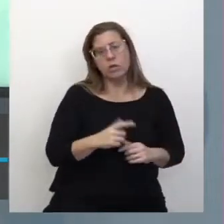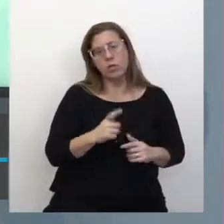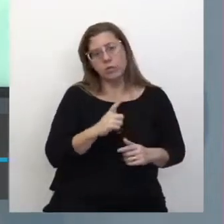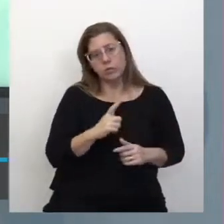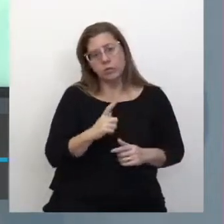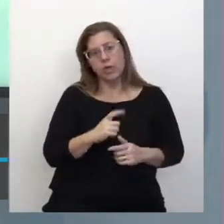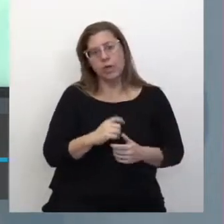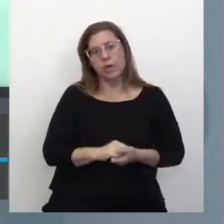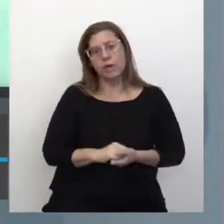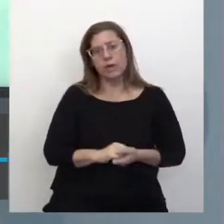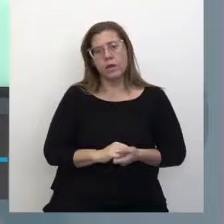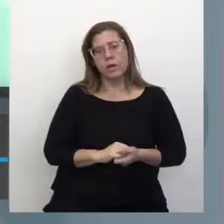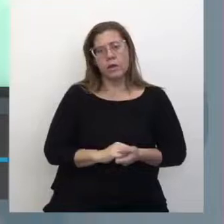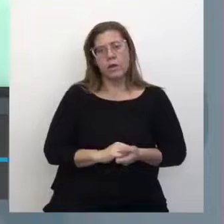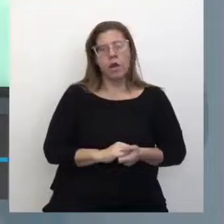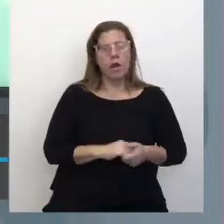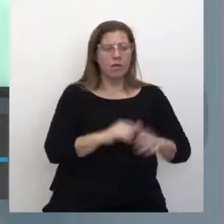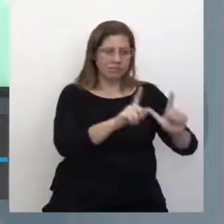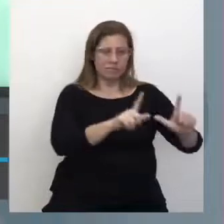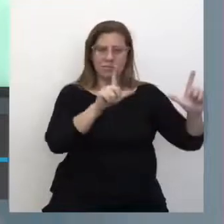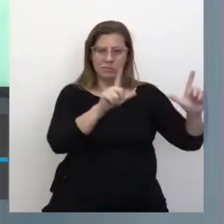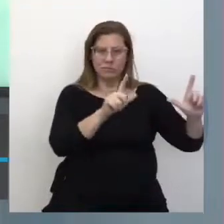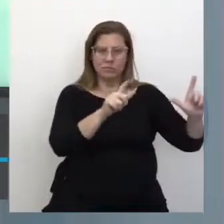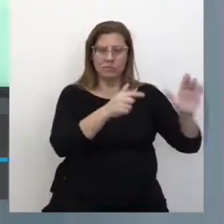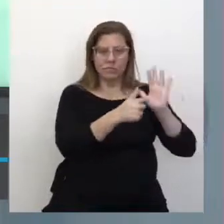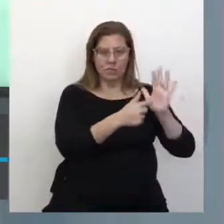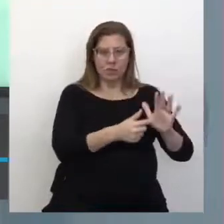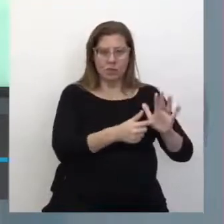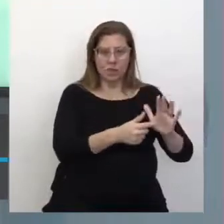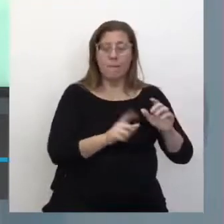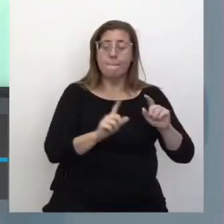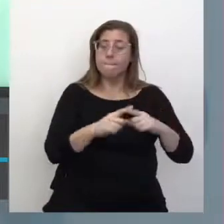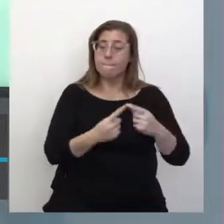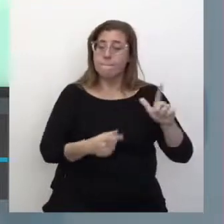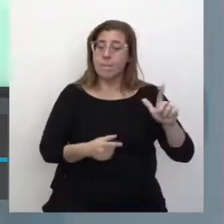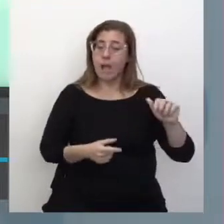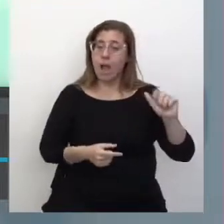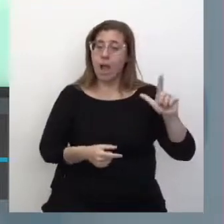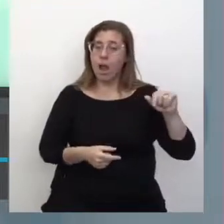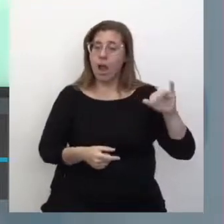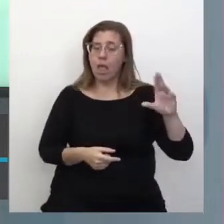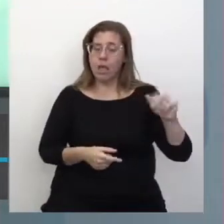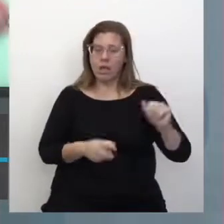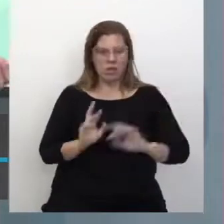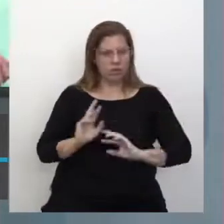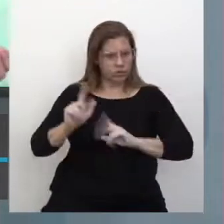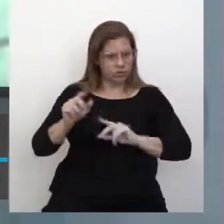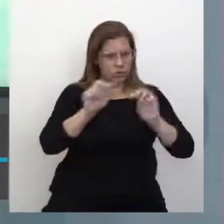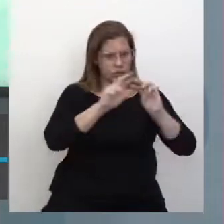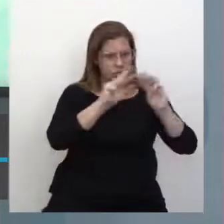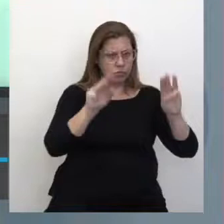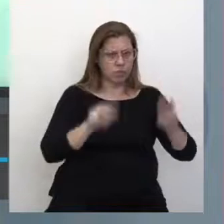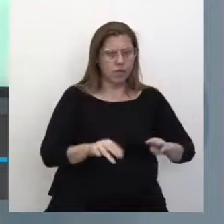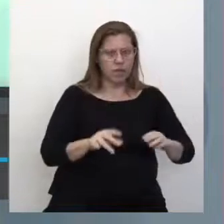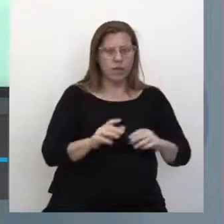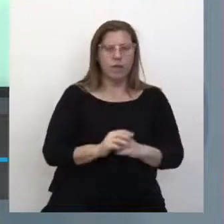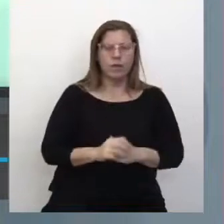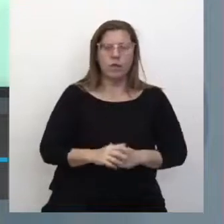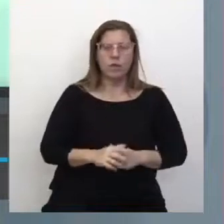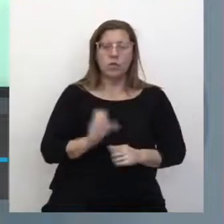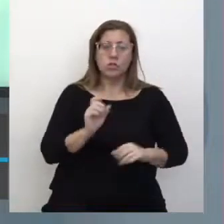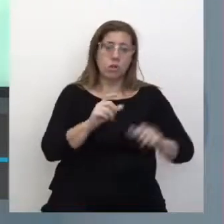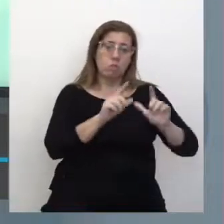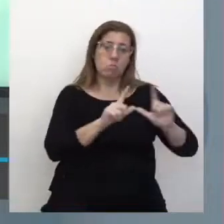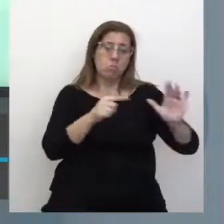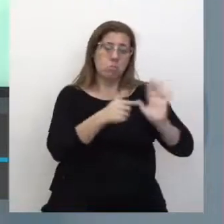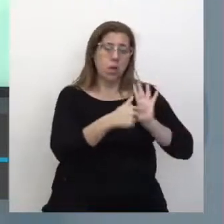temos obras expostas. Mas a galeria, diferentemente do museu, diferentemente do espaço cultural, que ele vai apenas